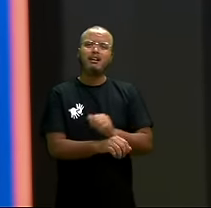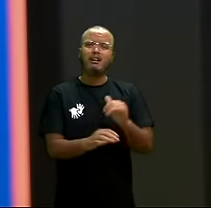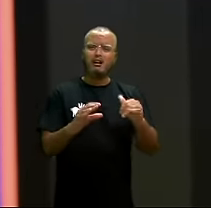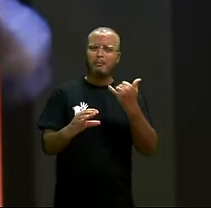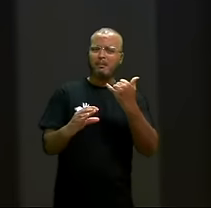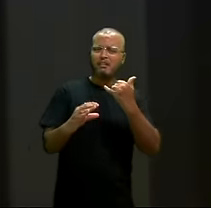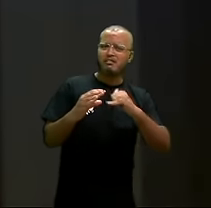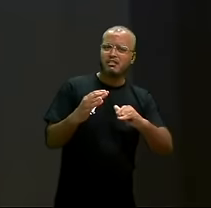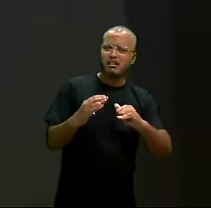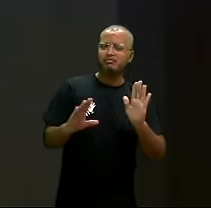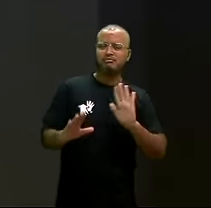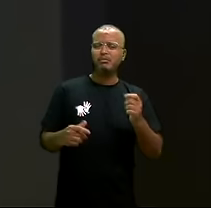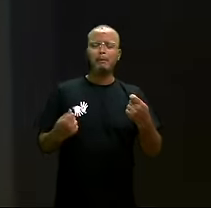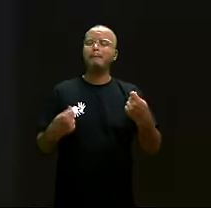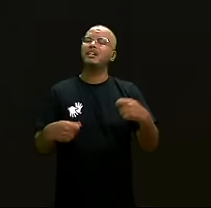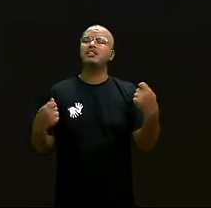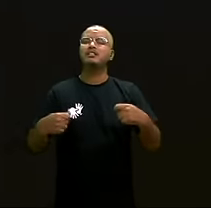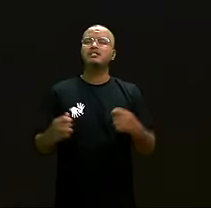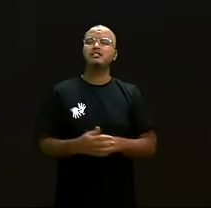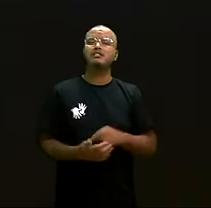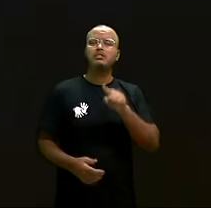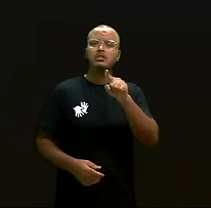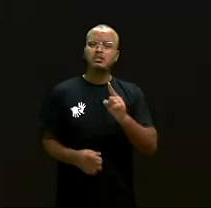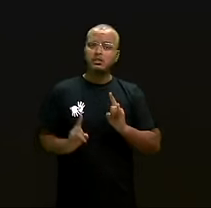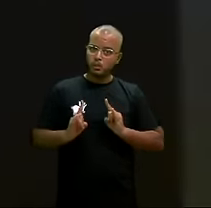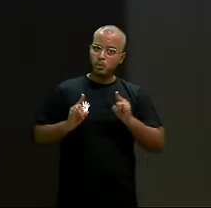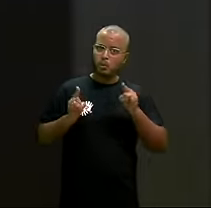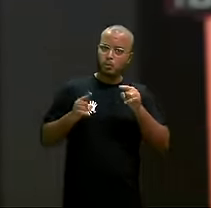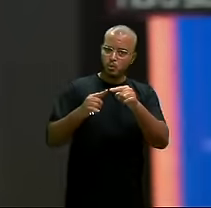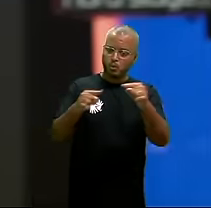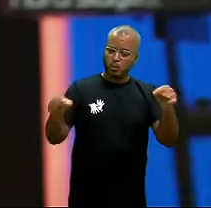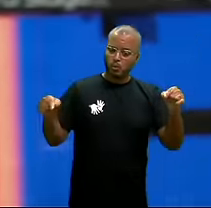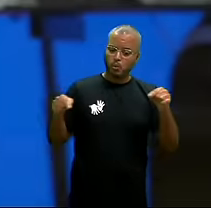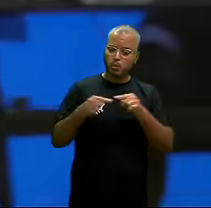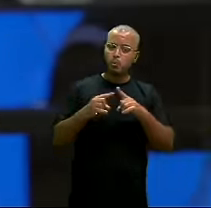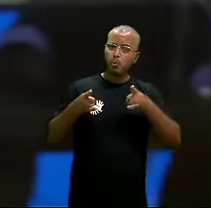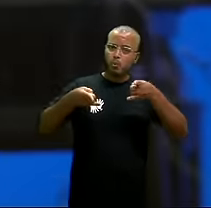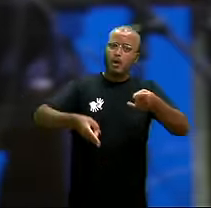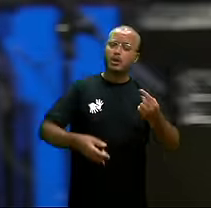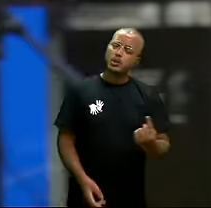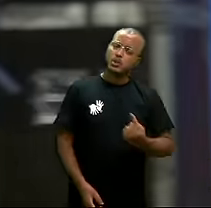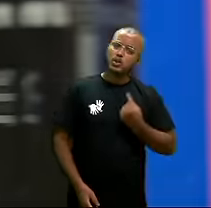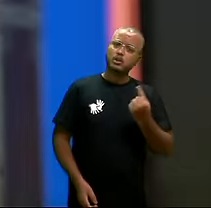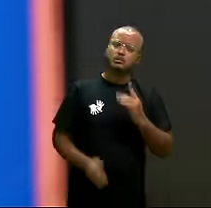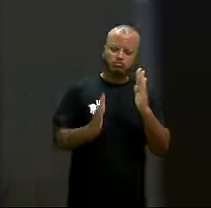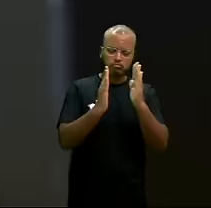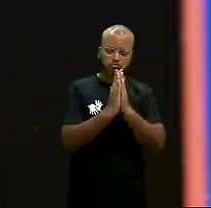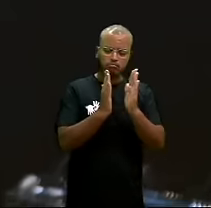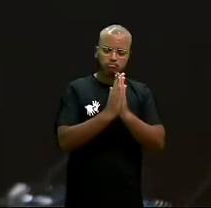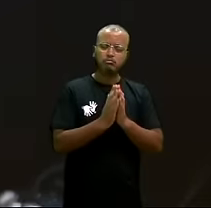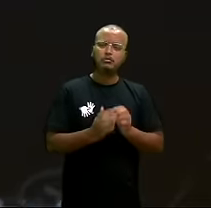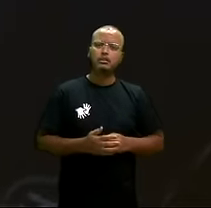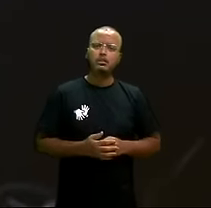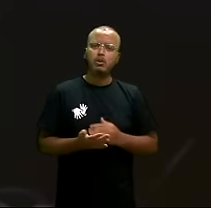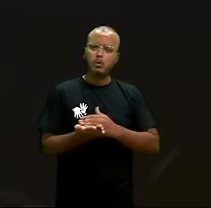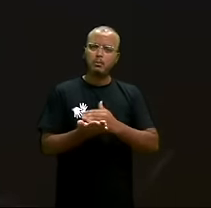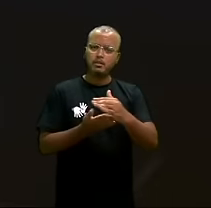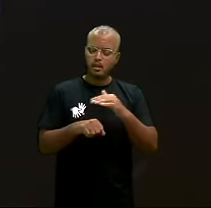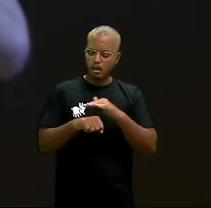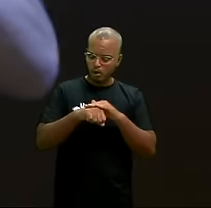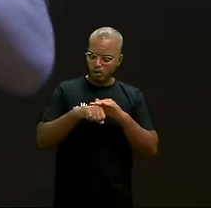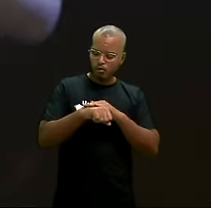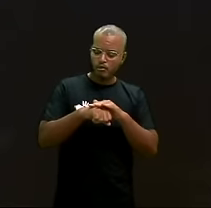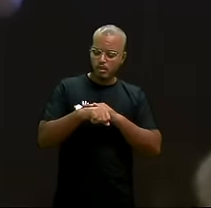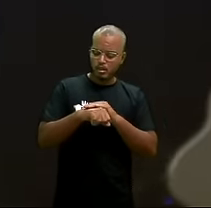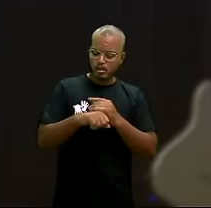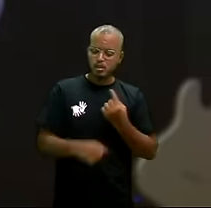É trancar a porta do quarto, trazer a memória que te dá esperança. Tá entendendo? Entrar para tua cama se preciso for, sentar do lado da cama ali, no teu